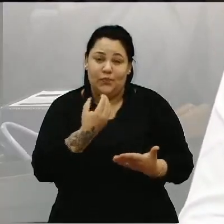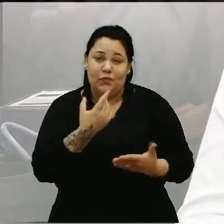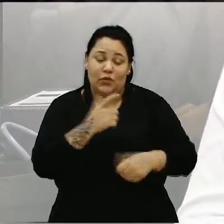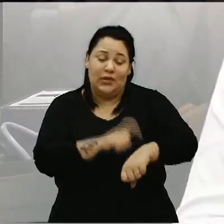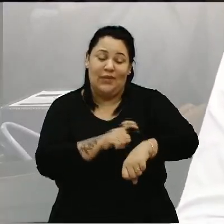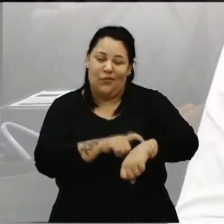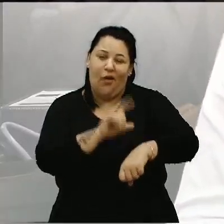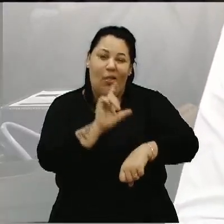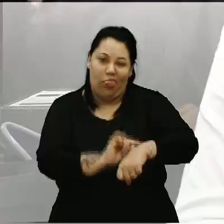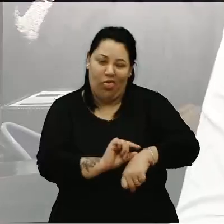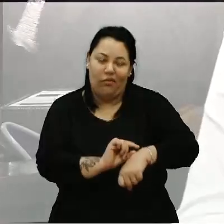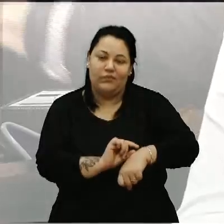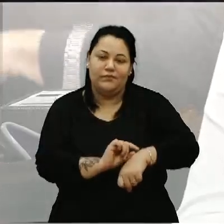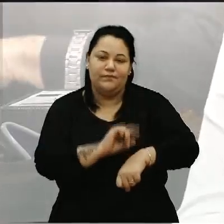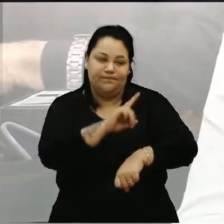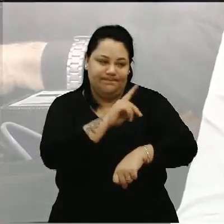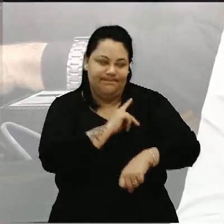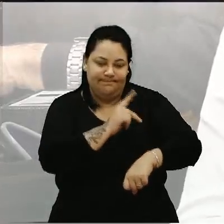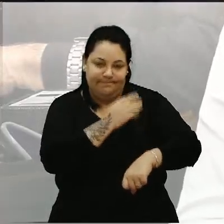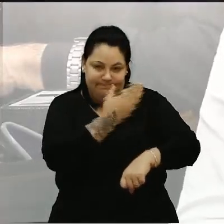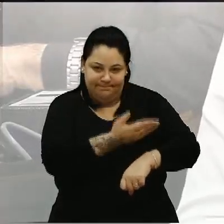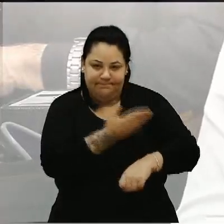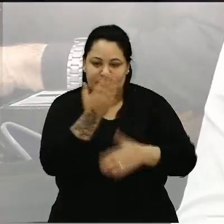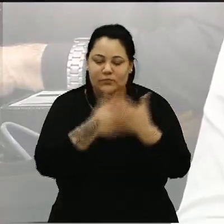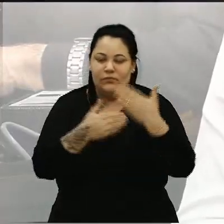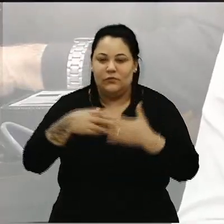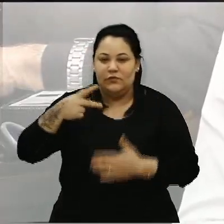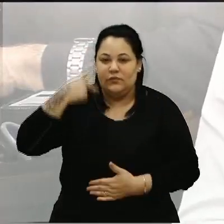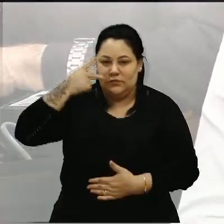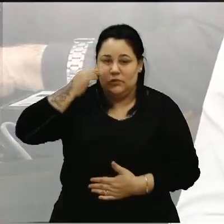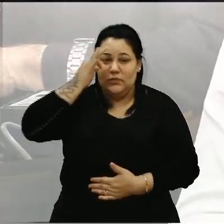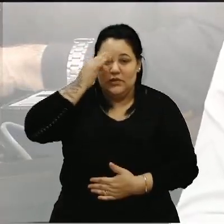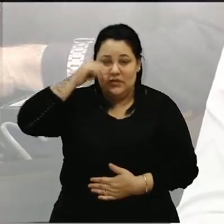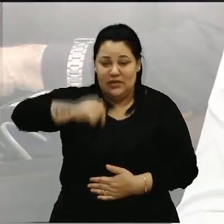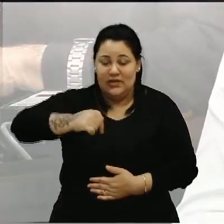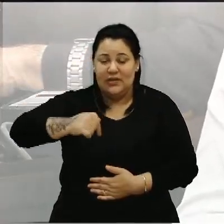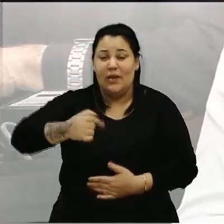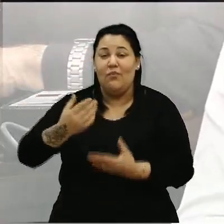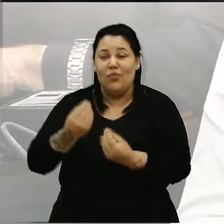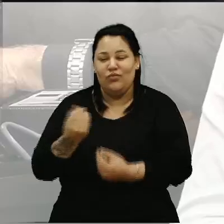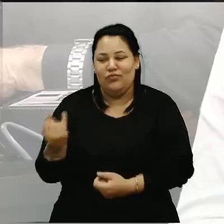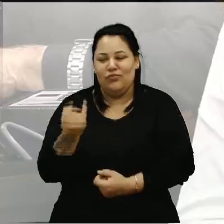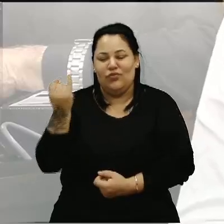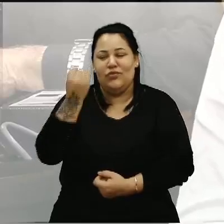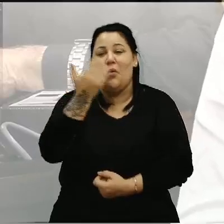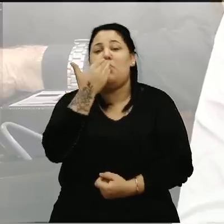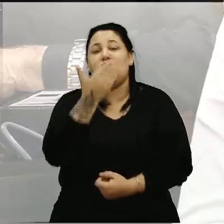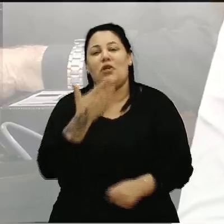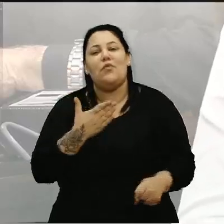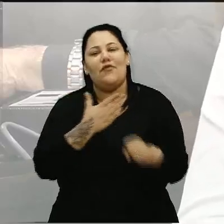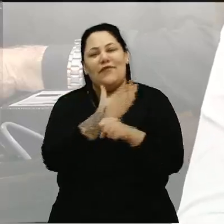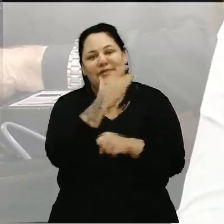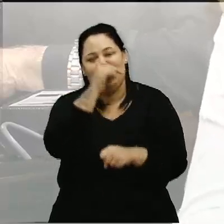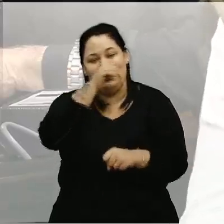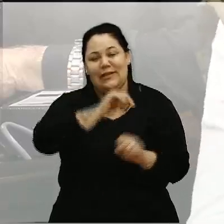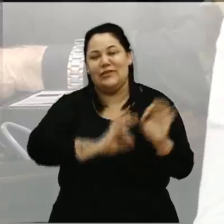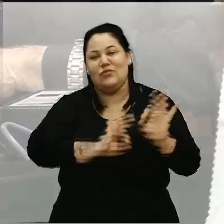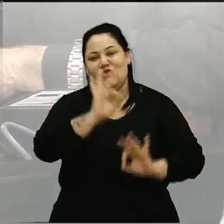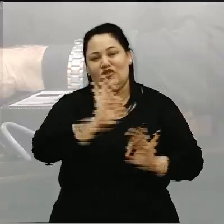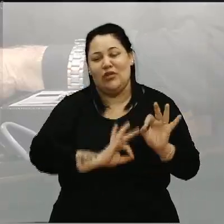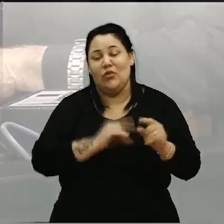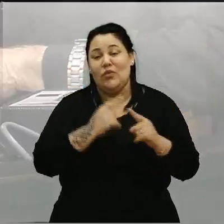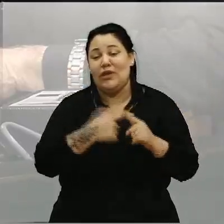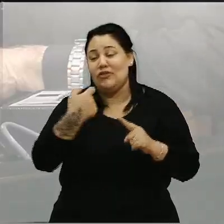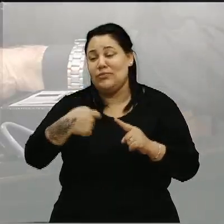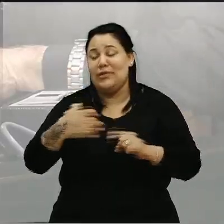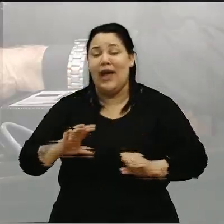curto, senhora presidente, senhoras e senhores vereadores, é importante a aprovação deste projeto de lei, garantindo com